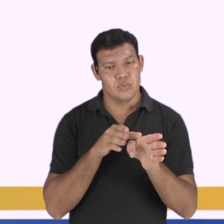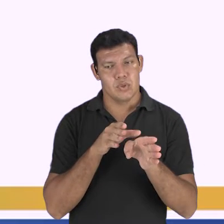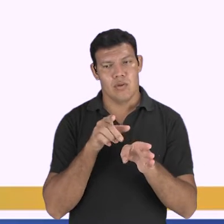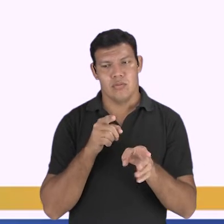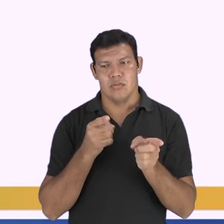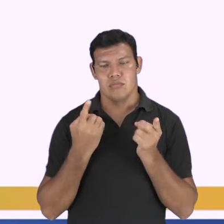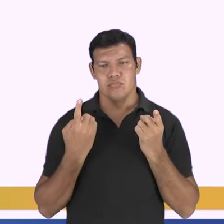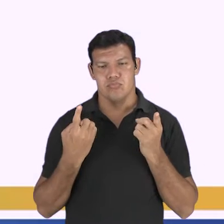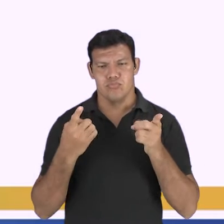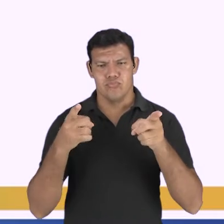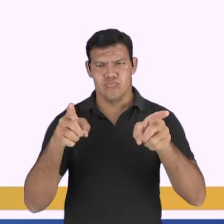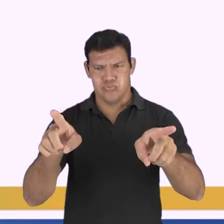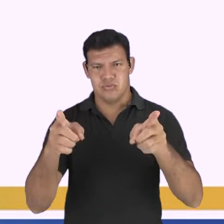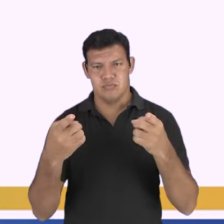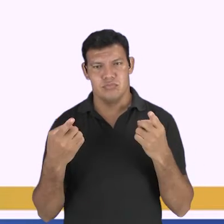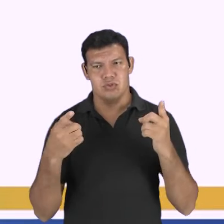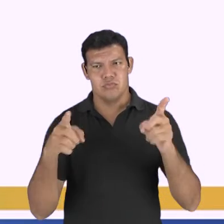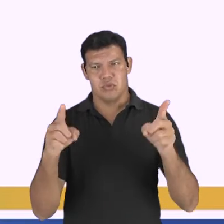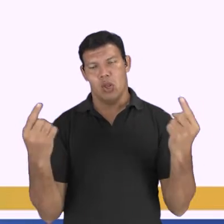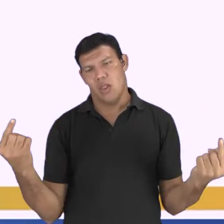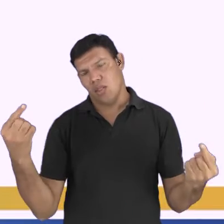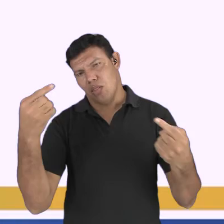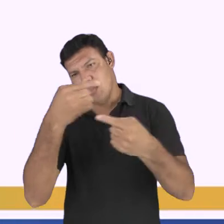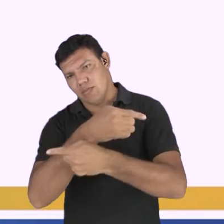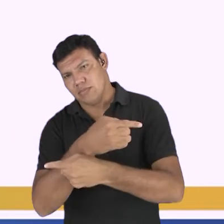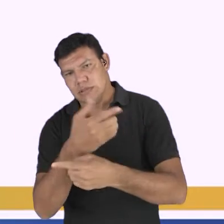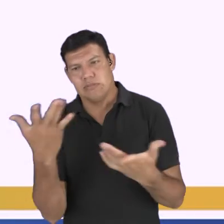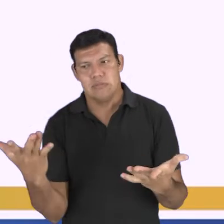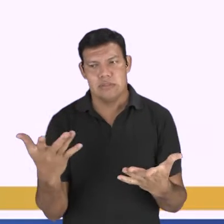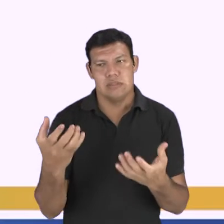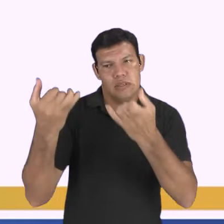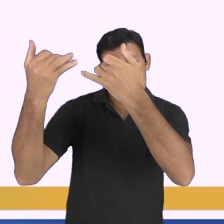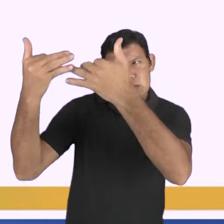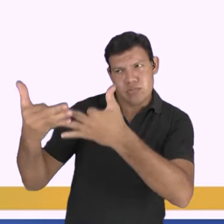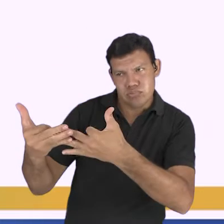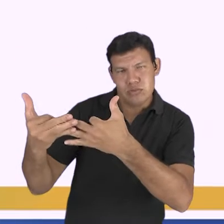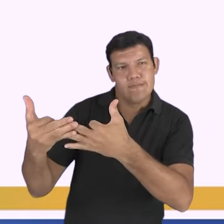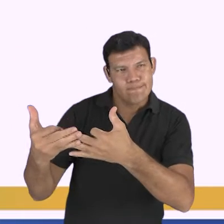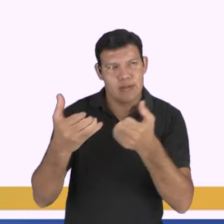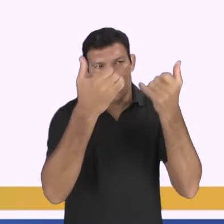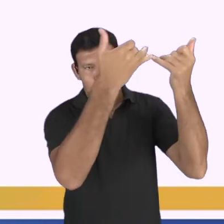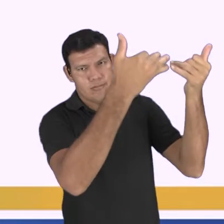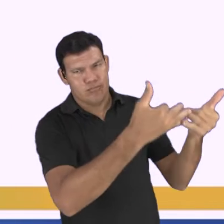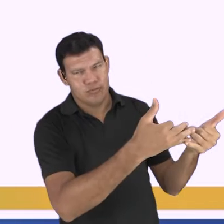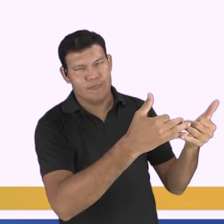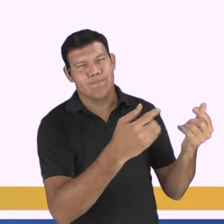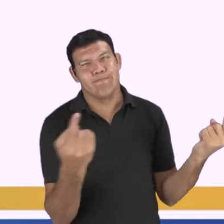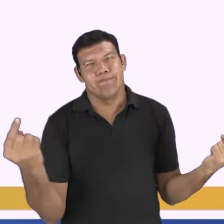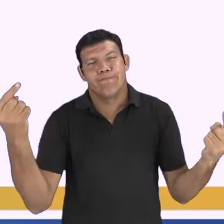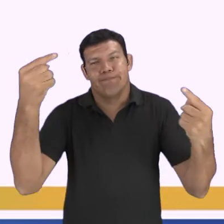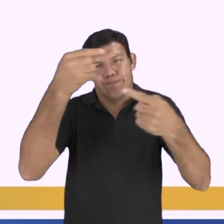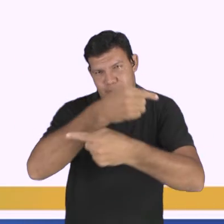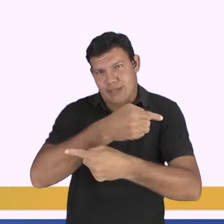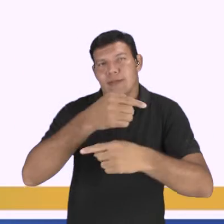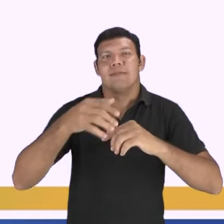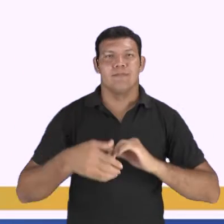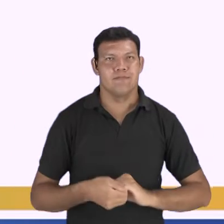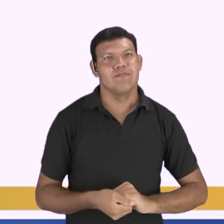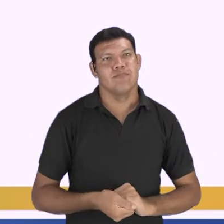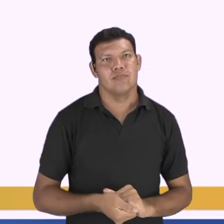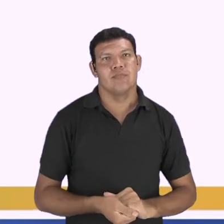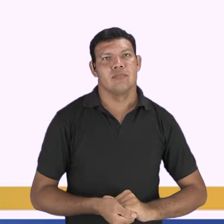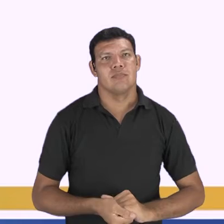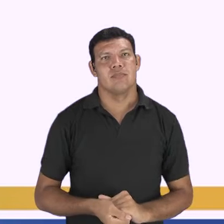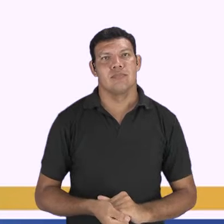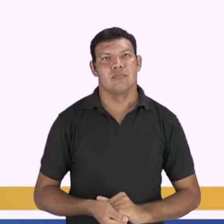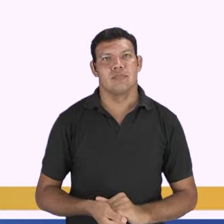ou seja, eu disse uma coisa, agora eu quero dizer outra, né? Apontar para outra direção, contrário do que eu falei